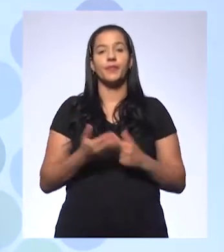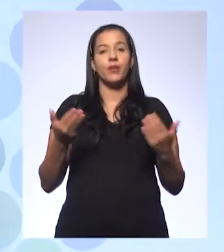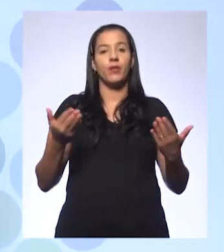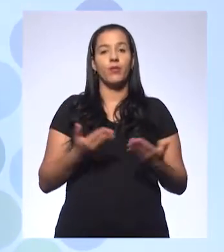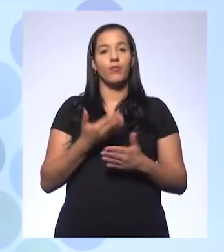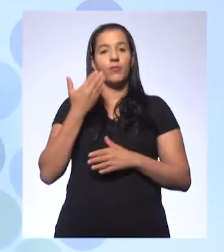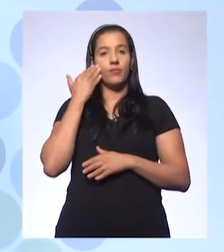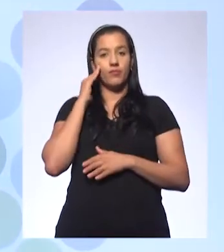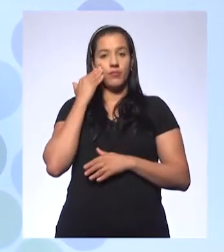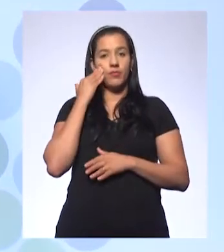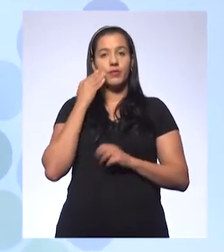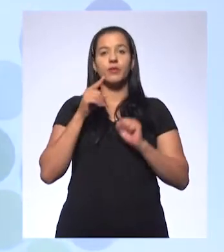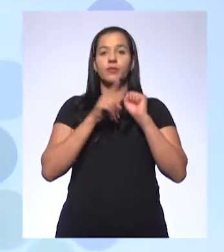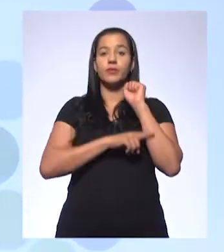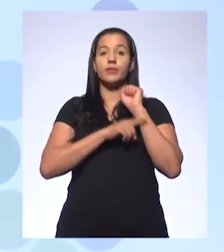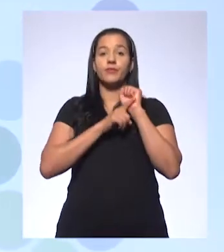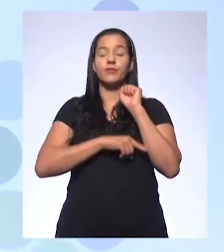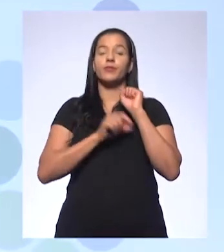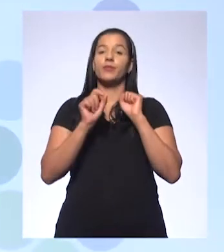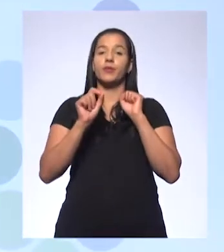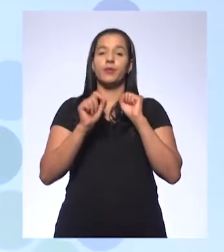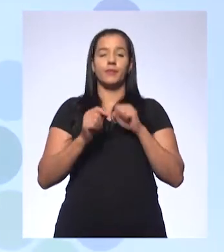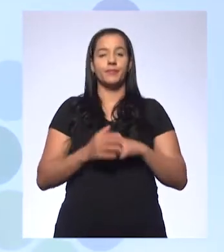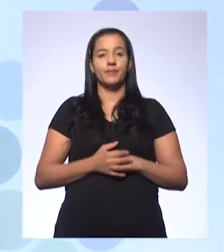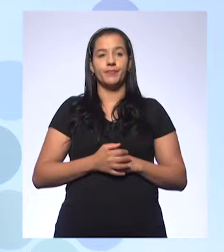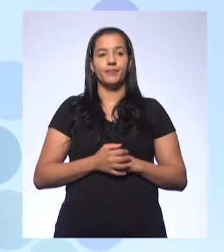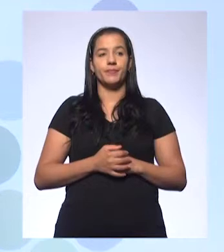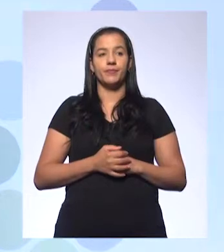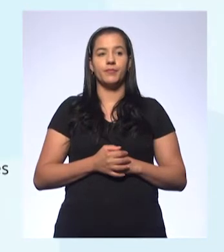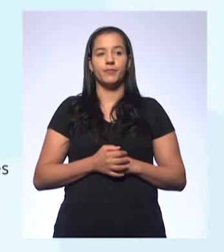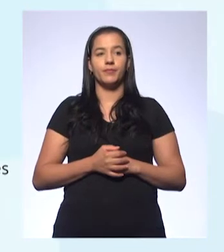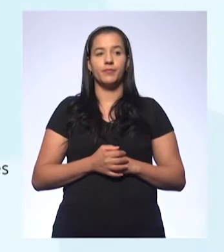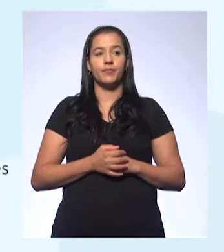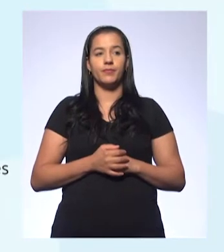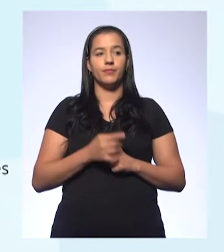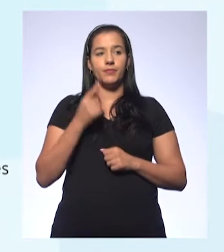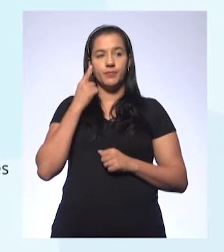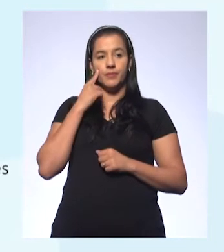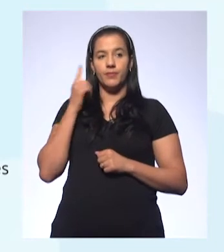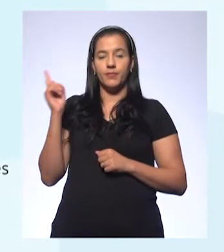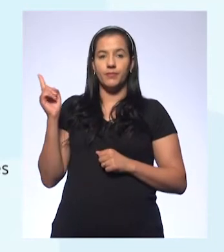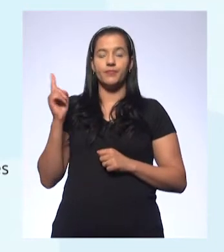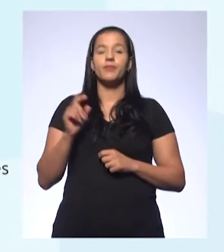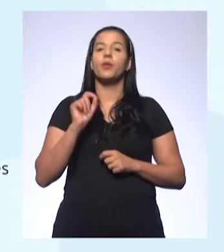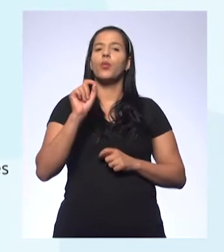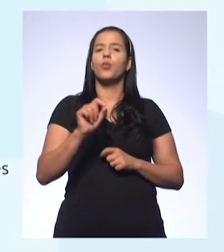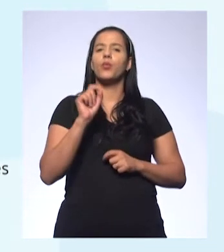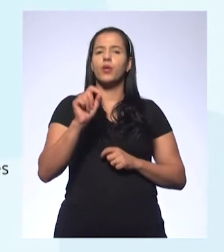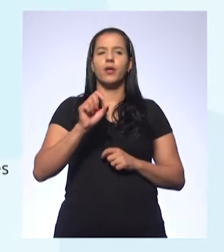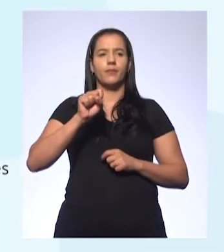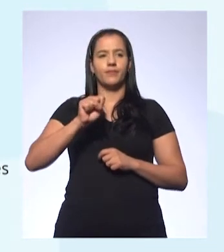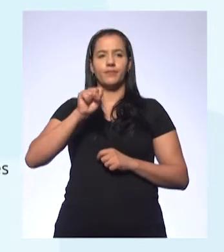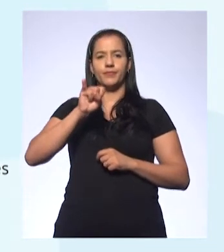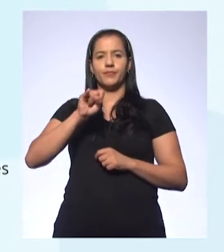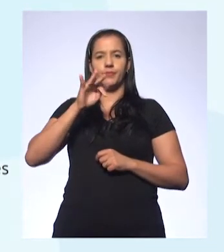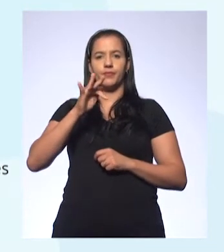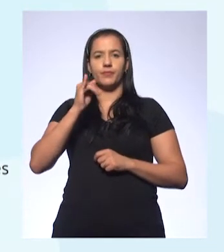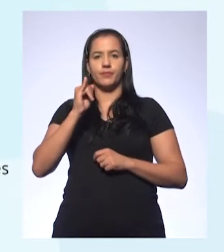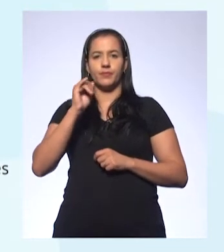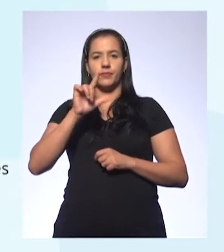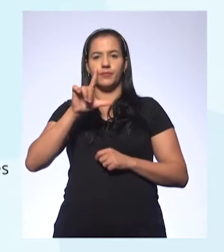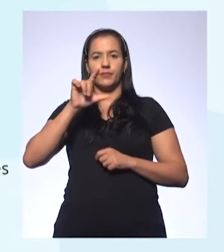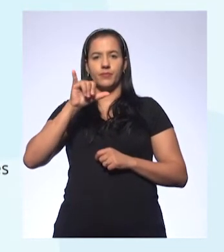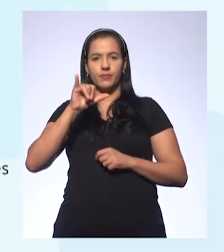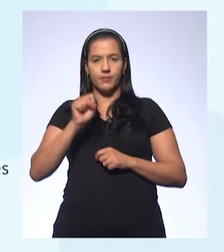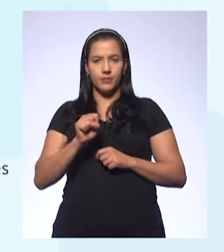então o que é essa tal de sífilis aí. Rapidinho, tá bom? Vamos lá, Quem é a sífilis? Então ela tem um agente causador, que é uma